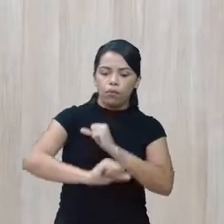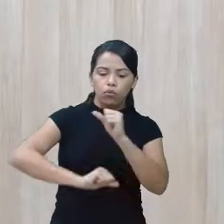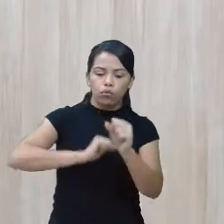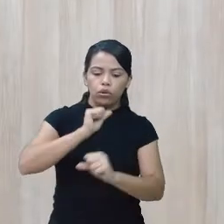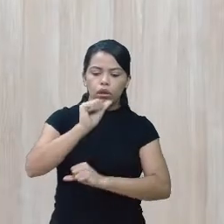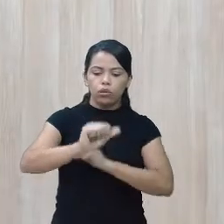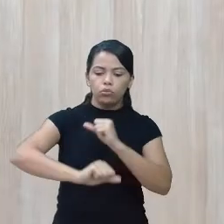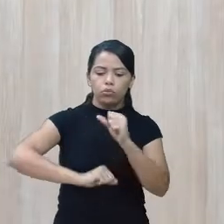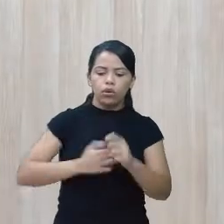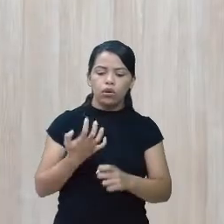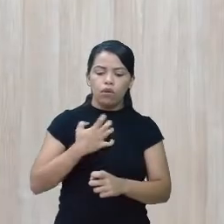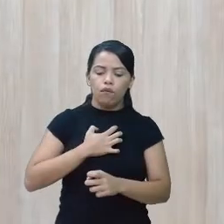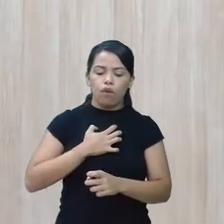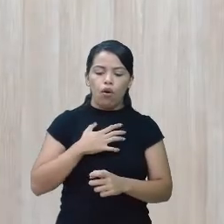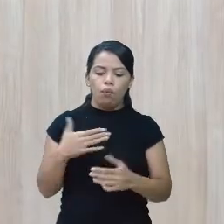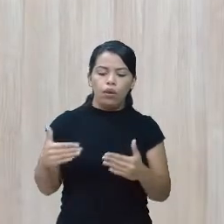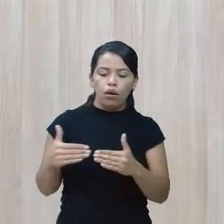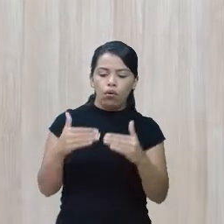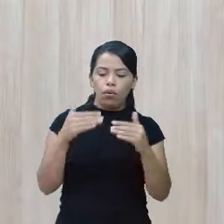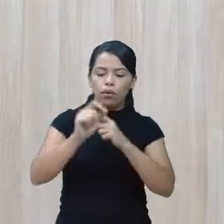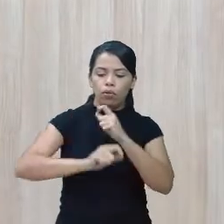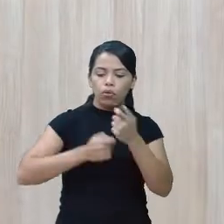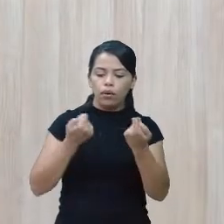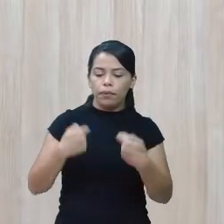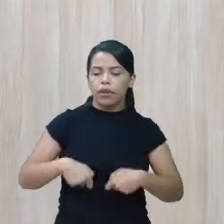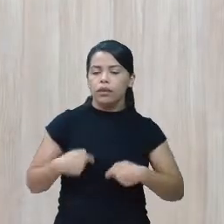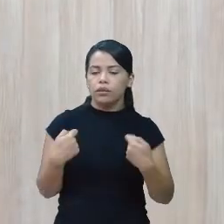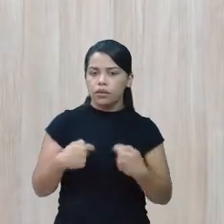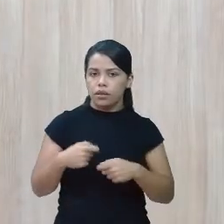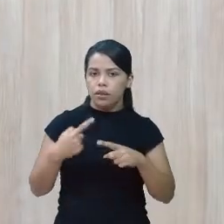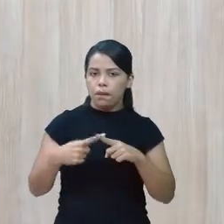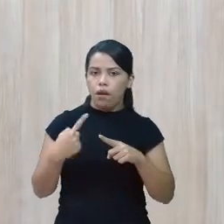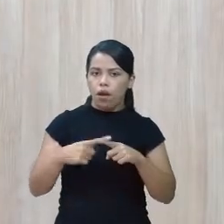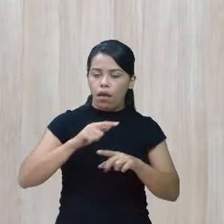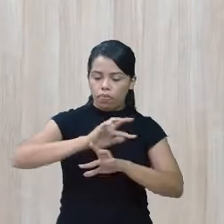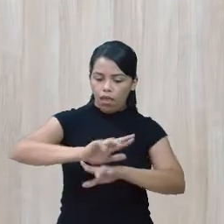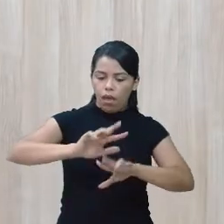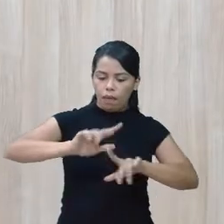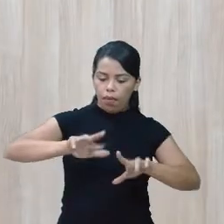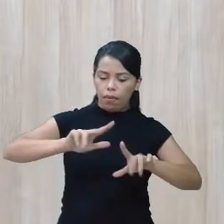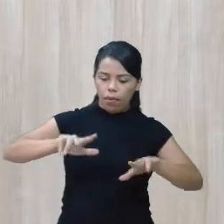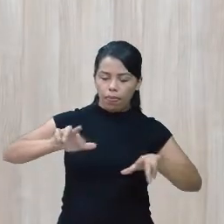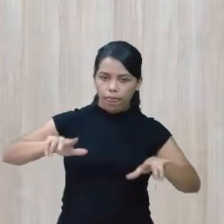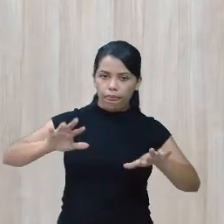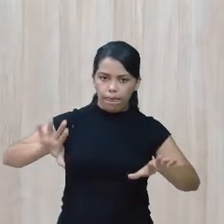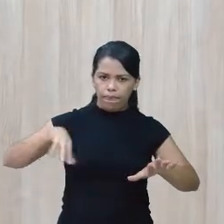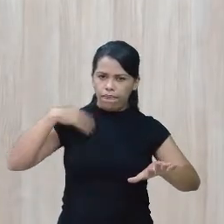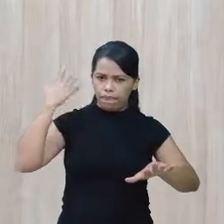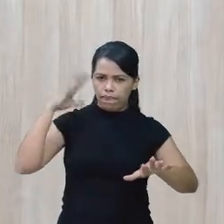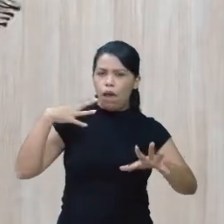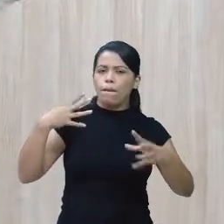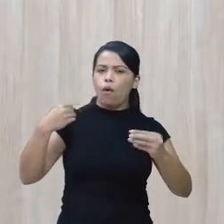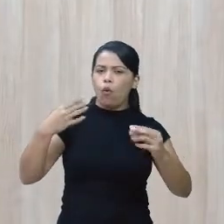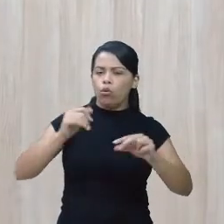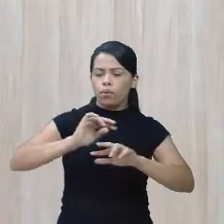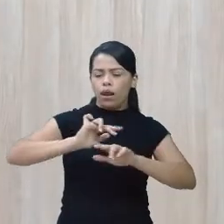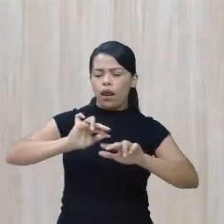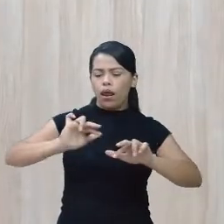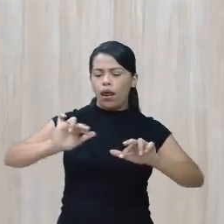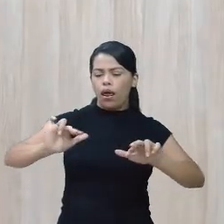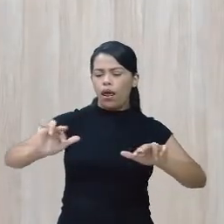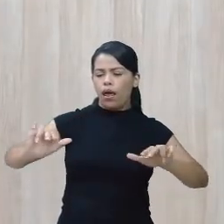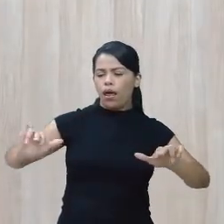acordo com a necessidade, justamente por conta da diversidade sonora ser muito ampla. E